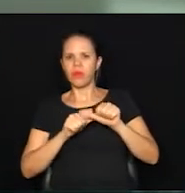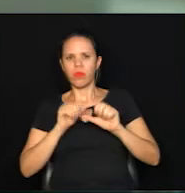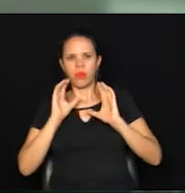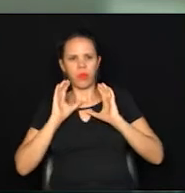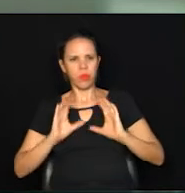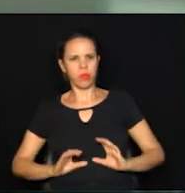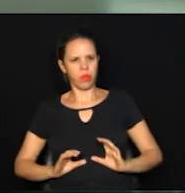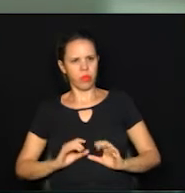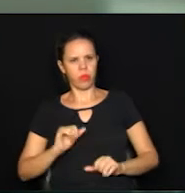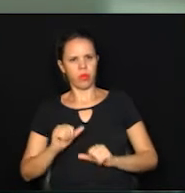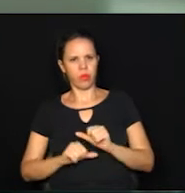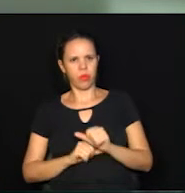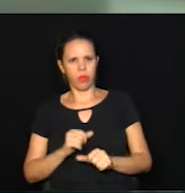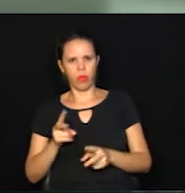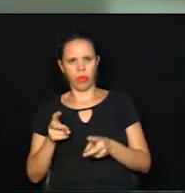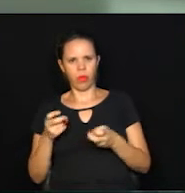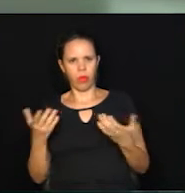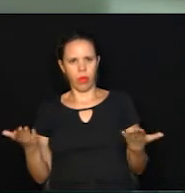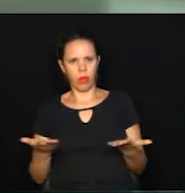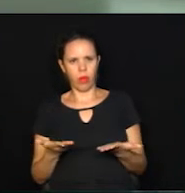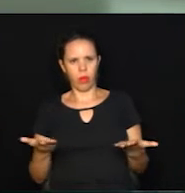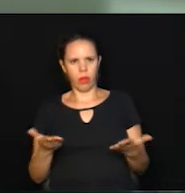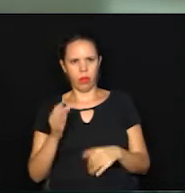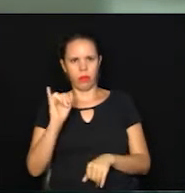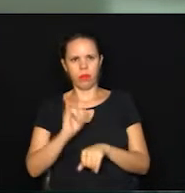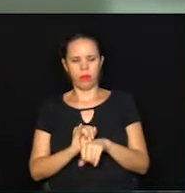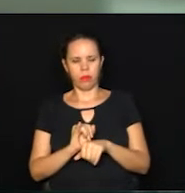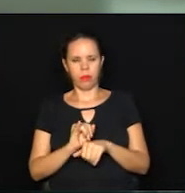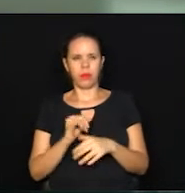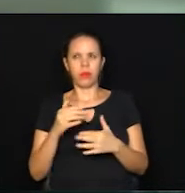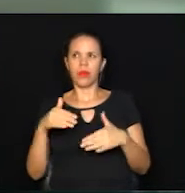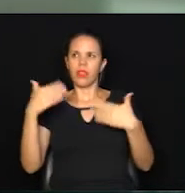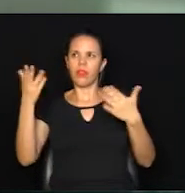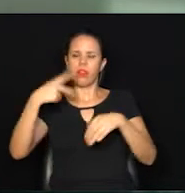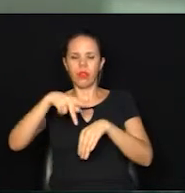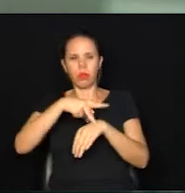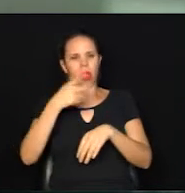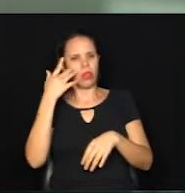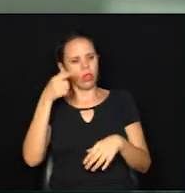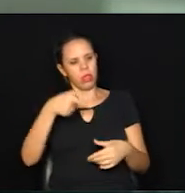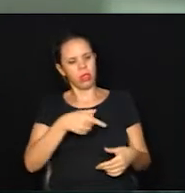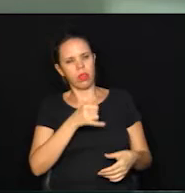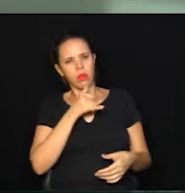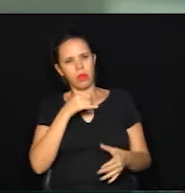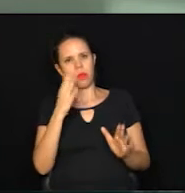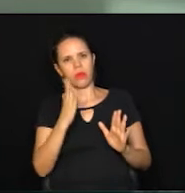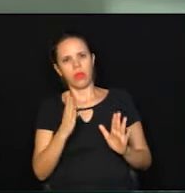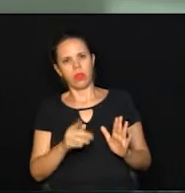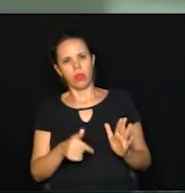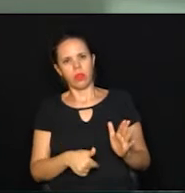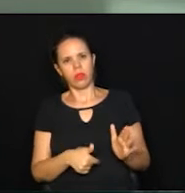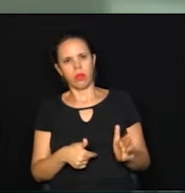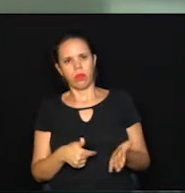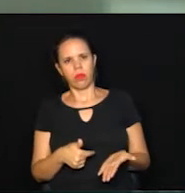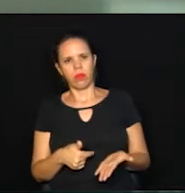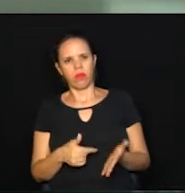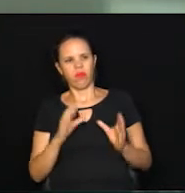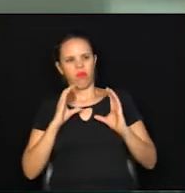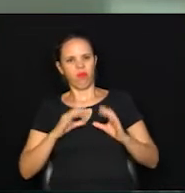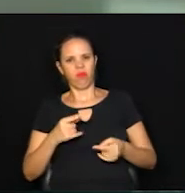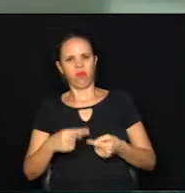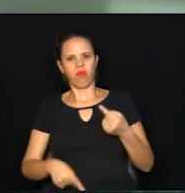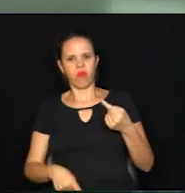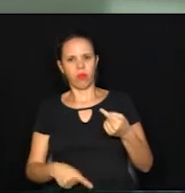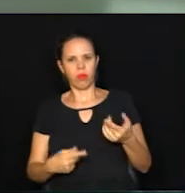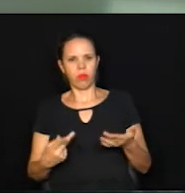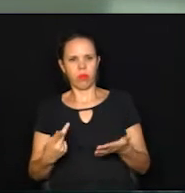status e passou a ser visto internacionalmente como um exemplo de uma conduta